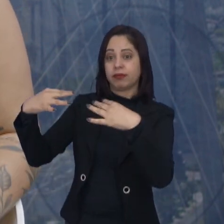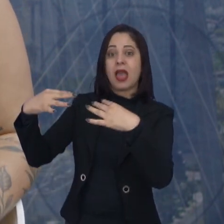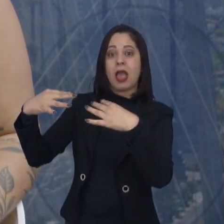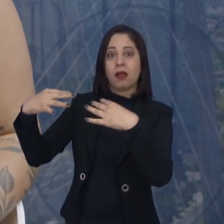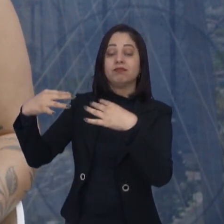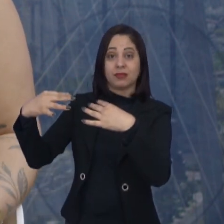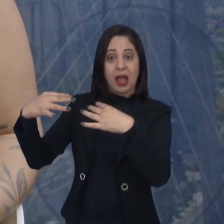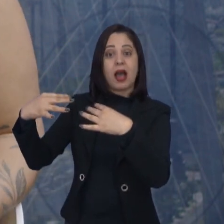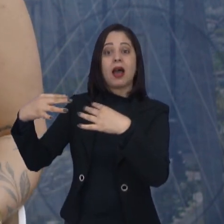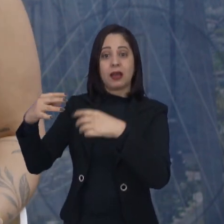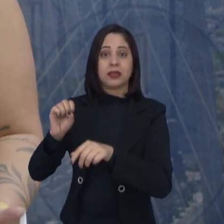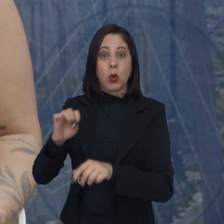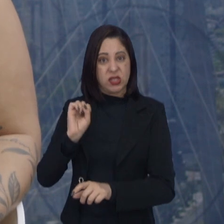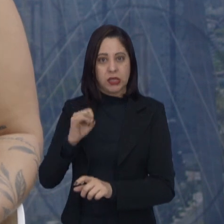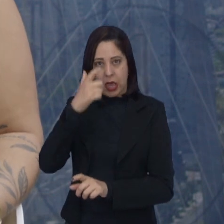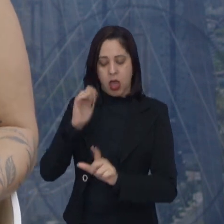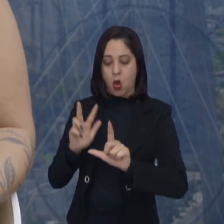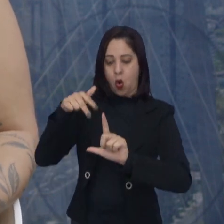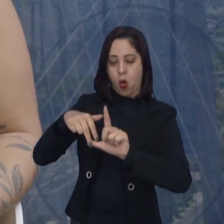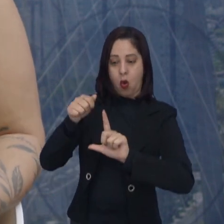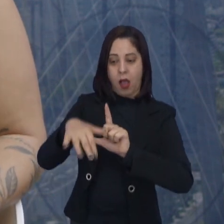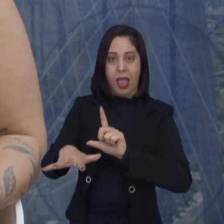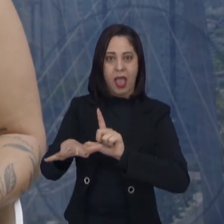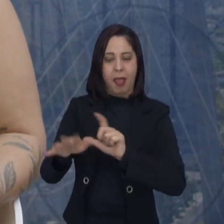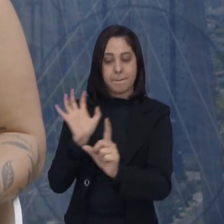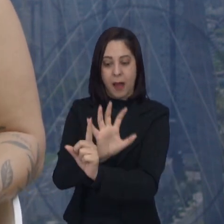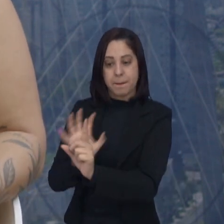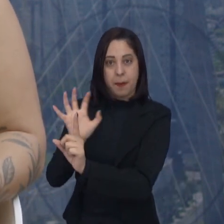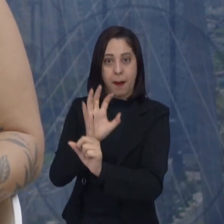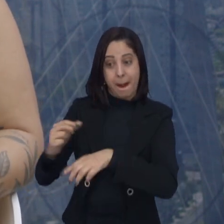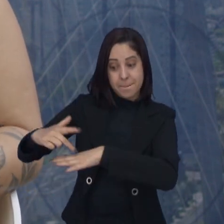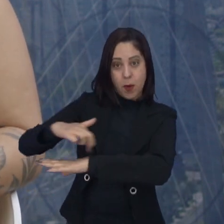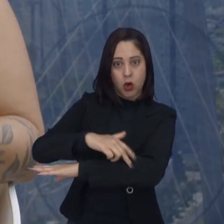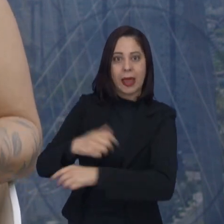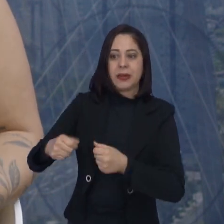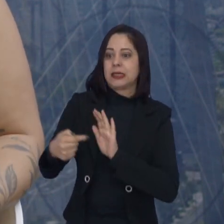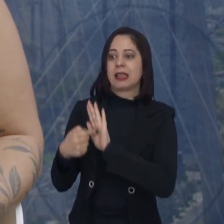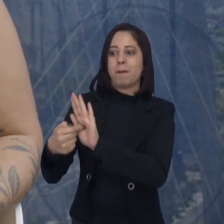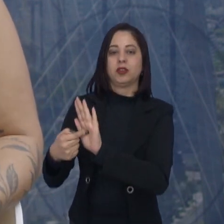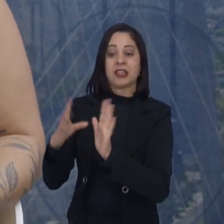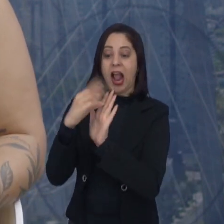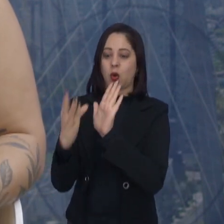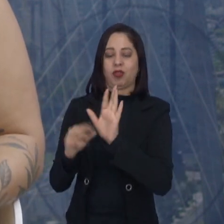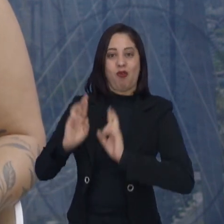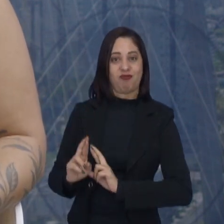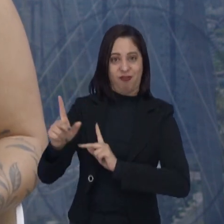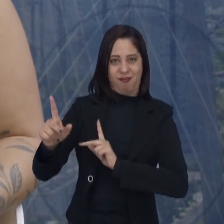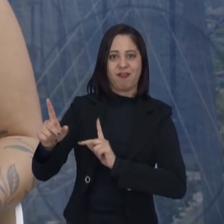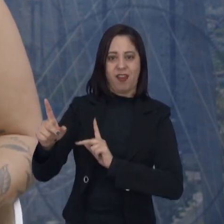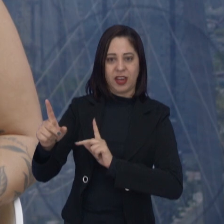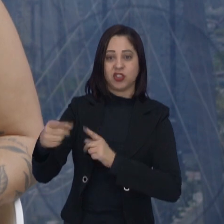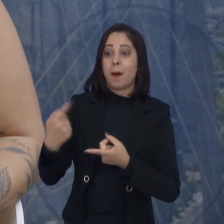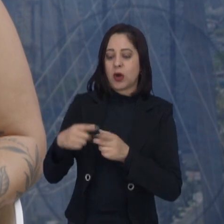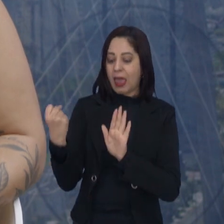digital também. Então, se você é uma influenciadora de moda, você vai ter que ter constância, você vai ter que mostrar que seu conteúdo é diferente das demais, o porquê que a